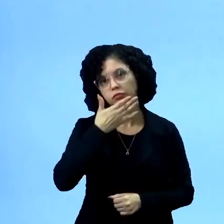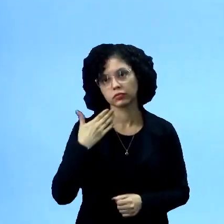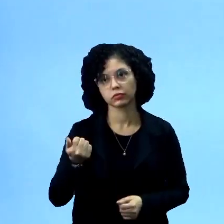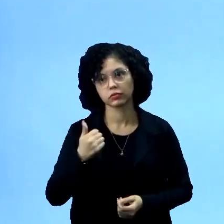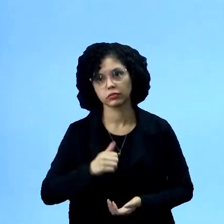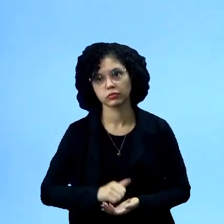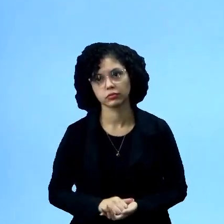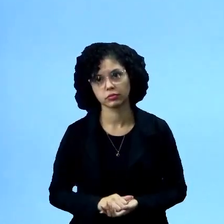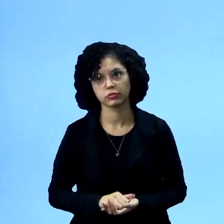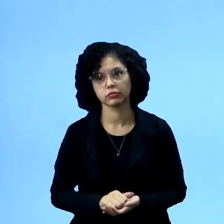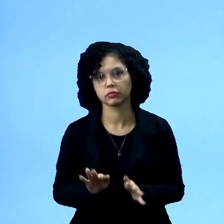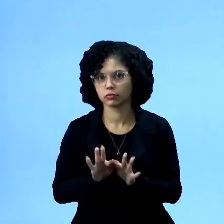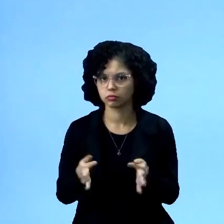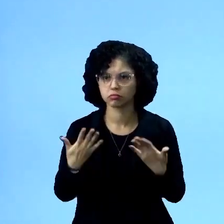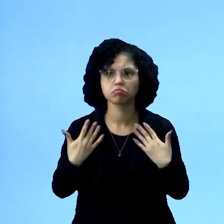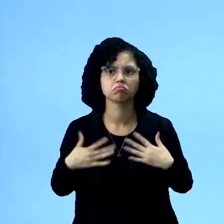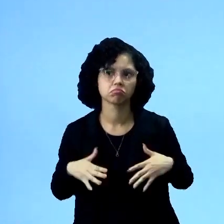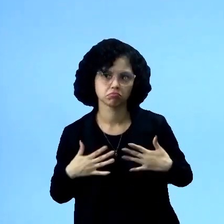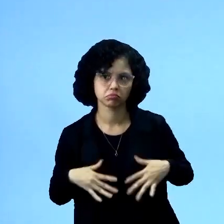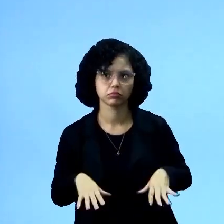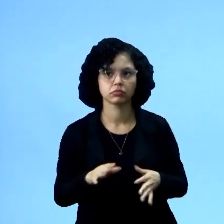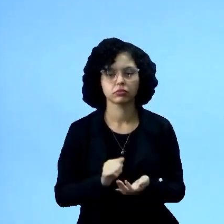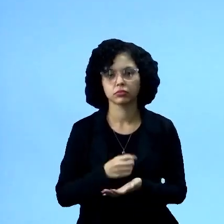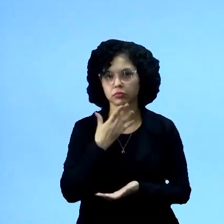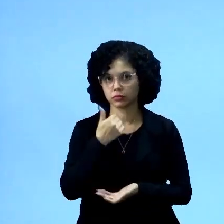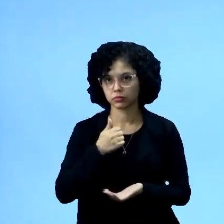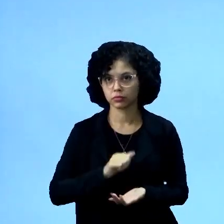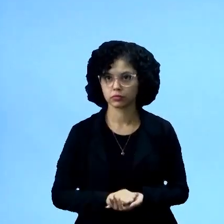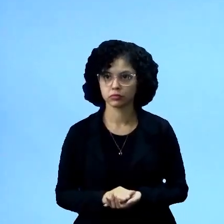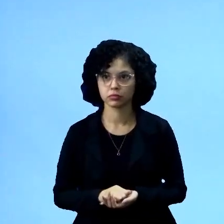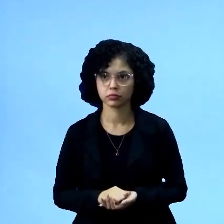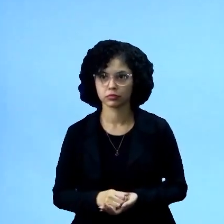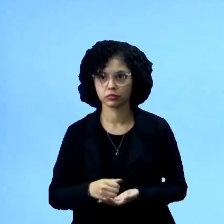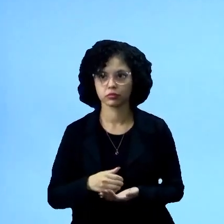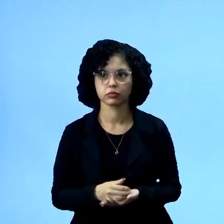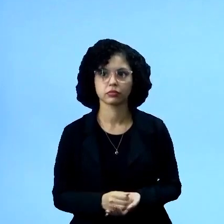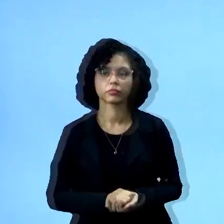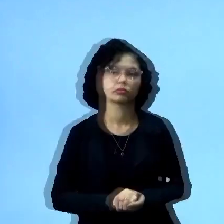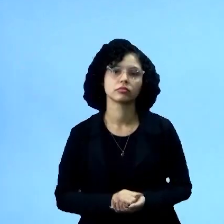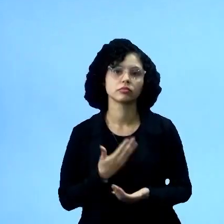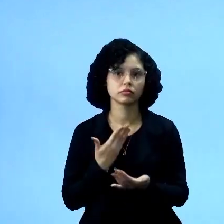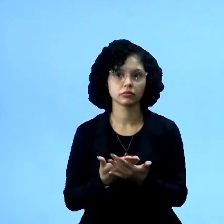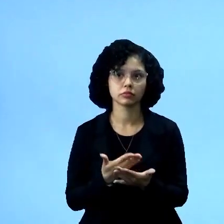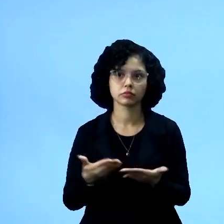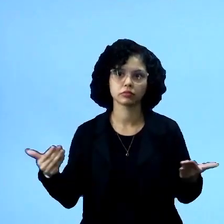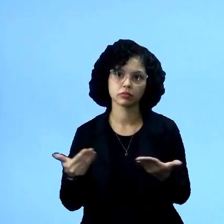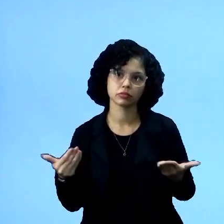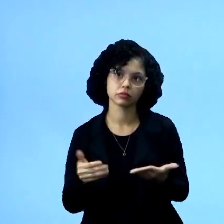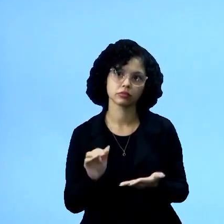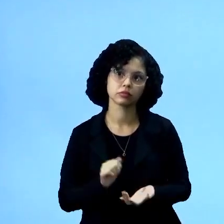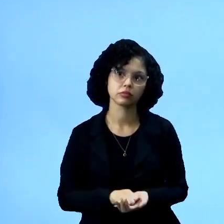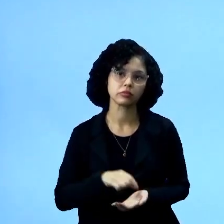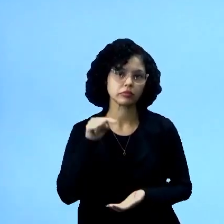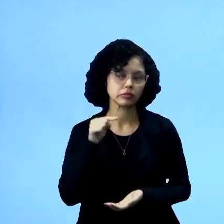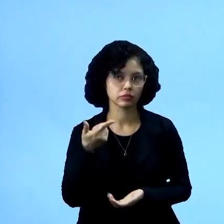facilidade tranquila. Tudo bem? Pessoal, essa foi a nossa aula de